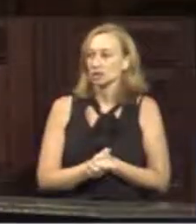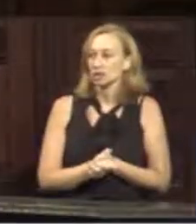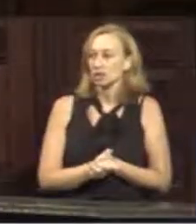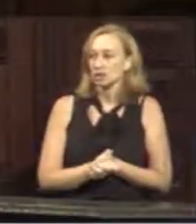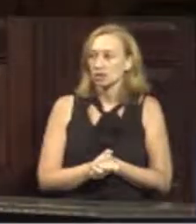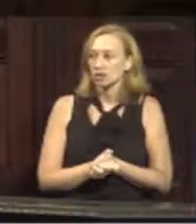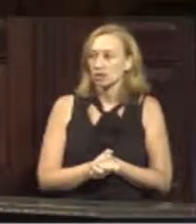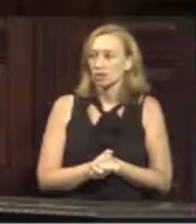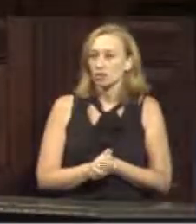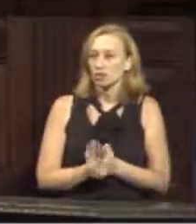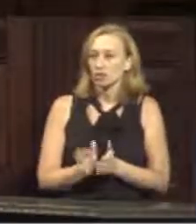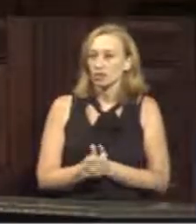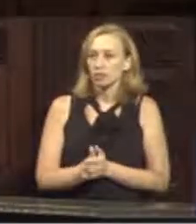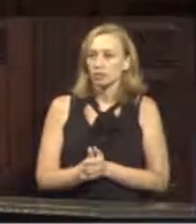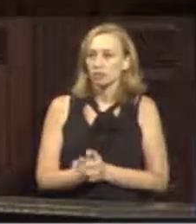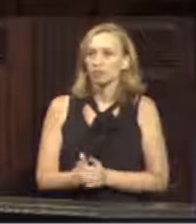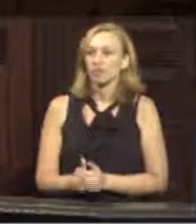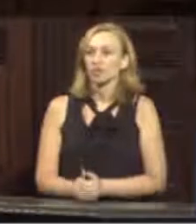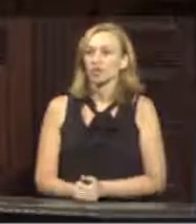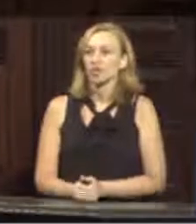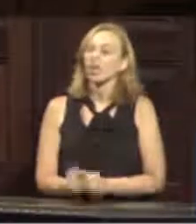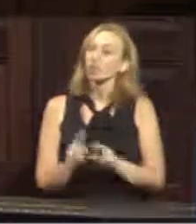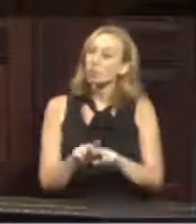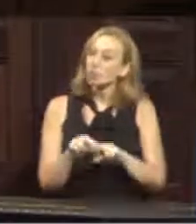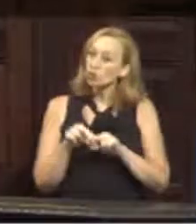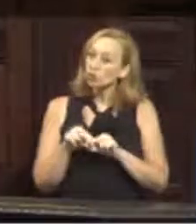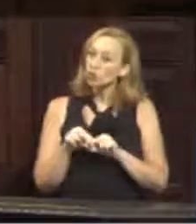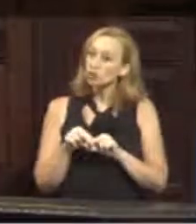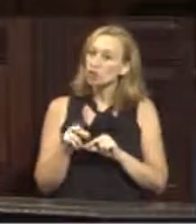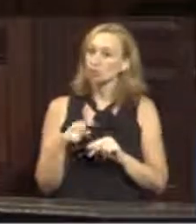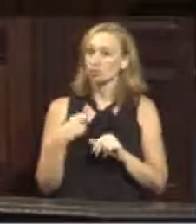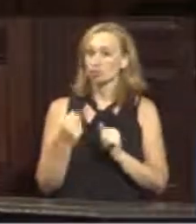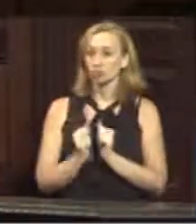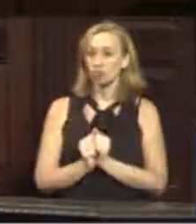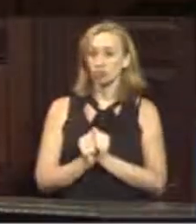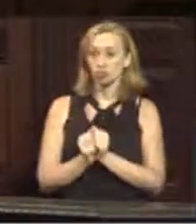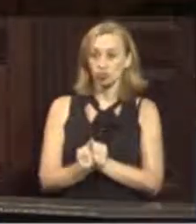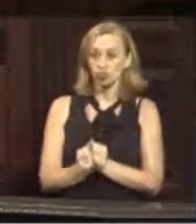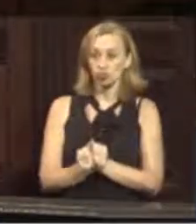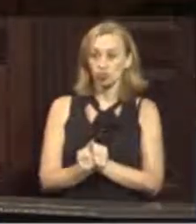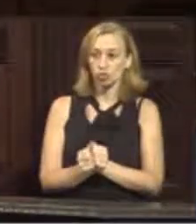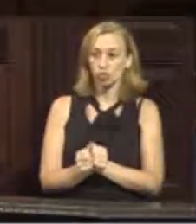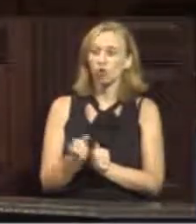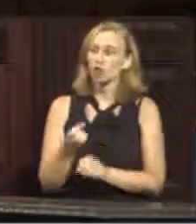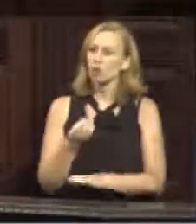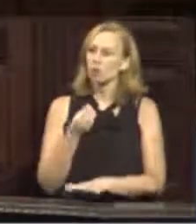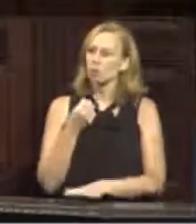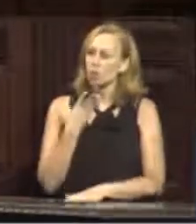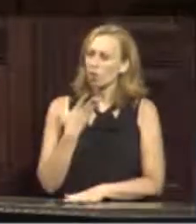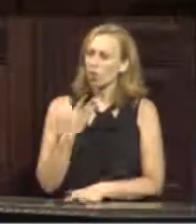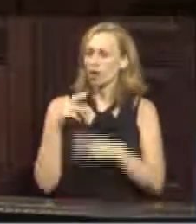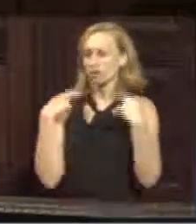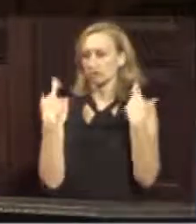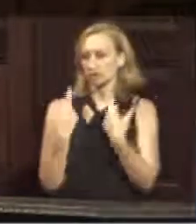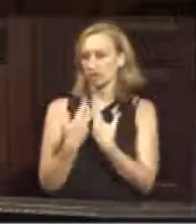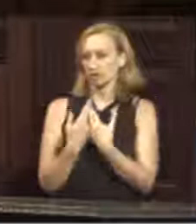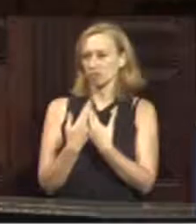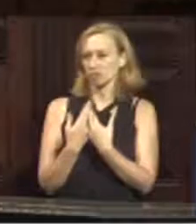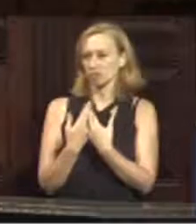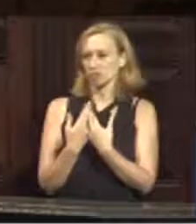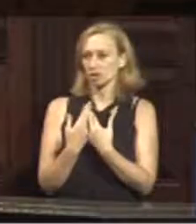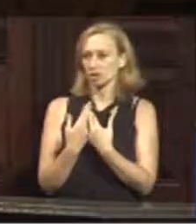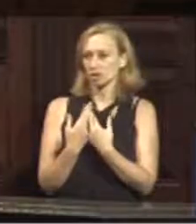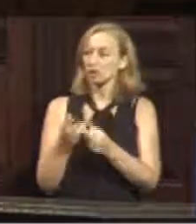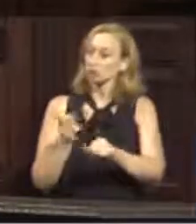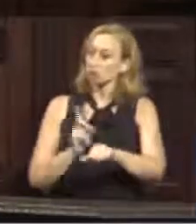imenso. E por isso julgo que foi uma boa audiência pública. Porque na